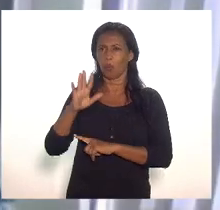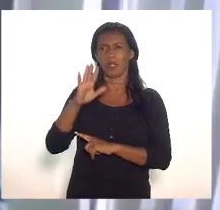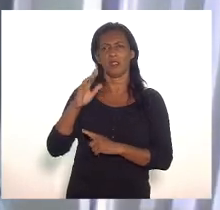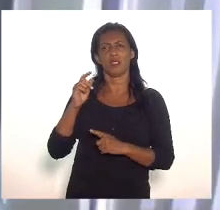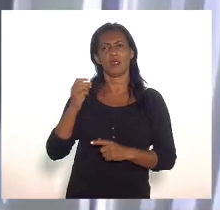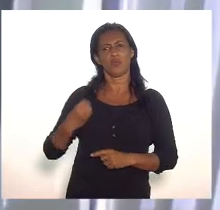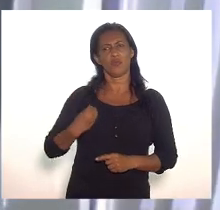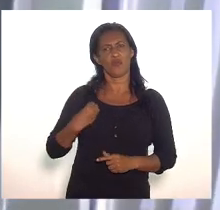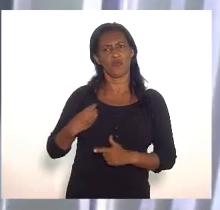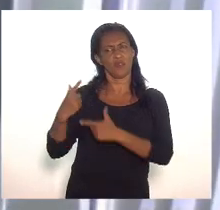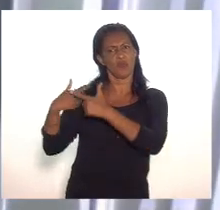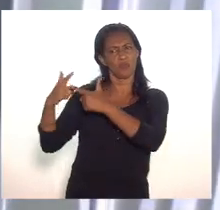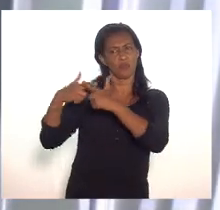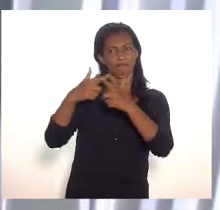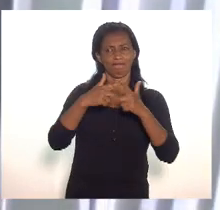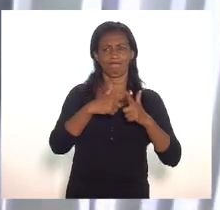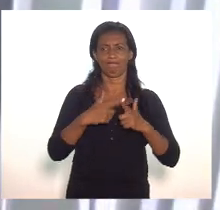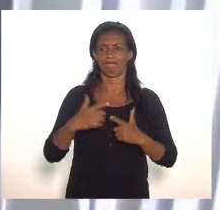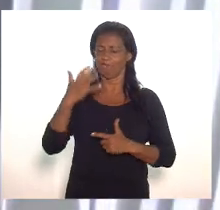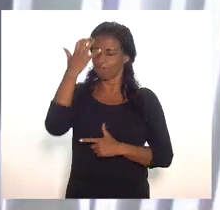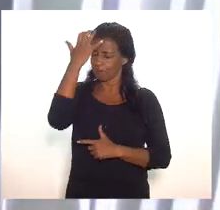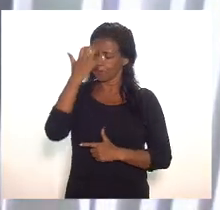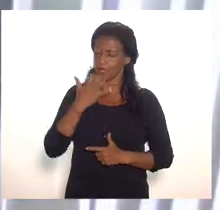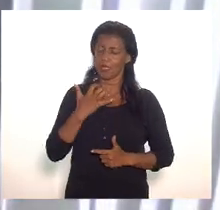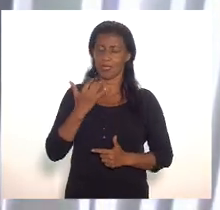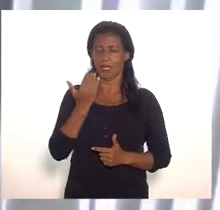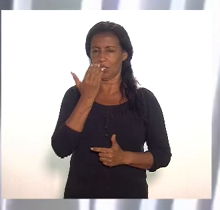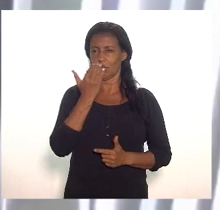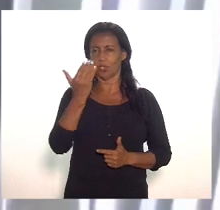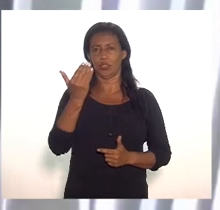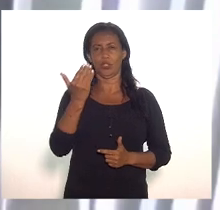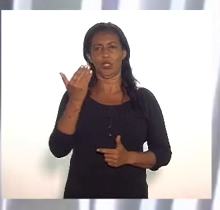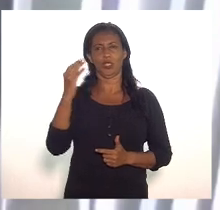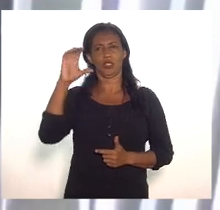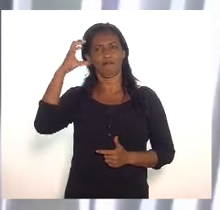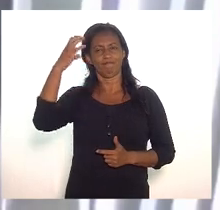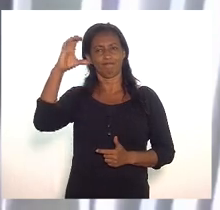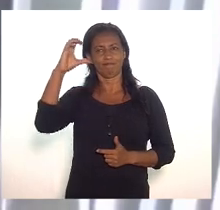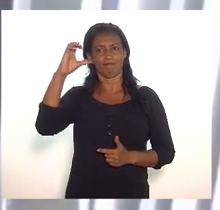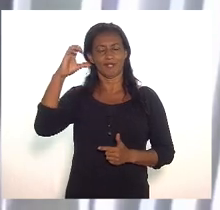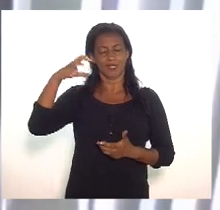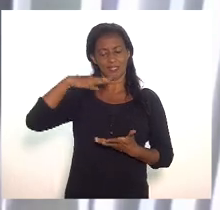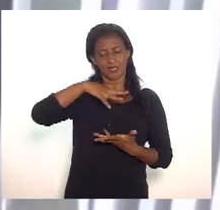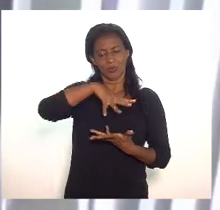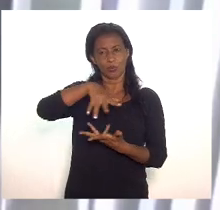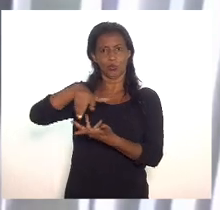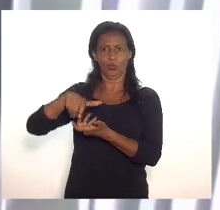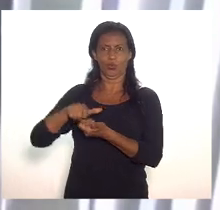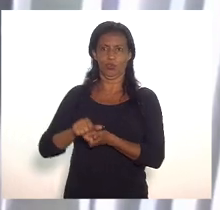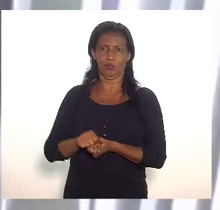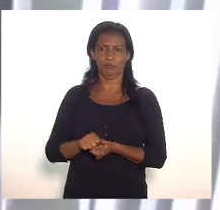situação desconcertante, vexatória, diante da comunidade científica internacional. Muito obrigado.